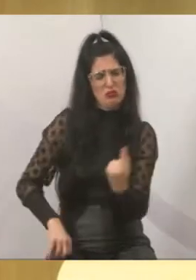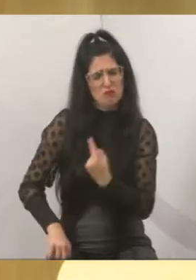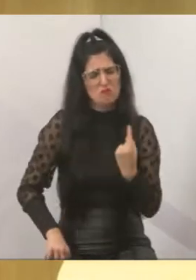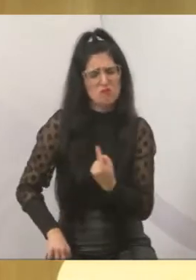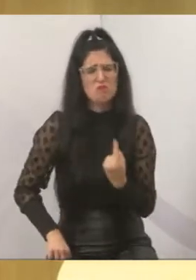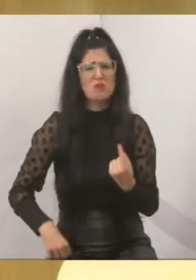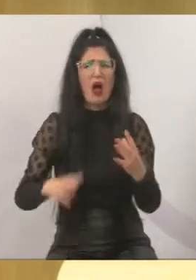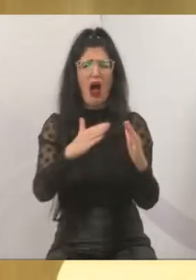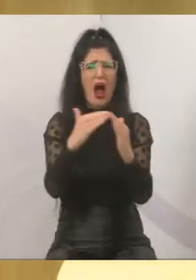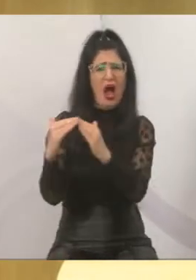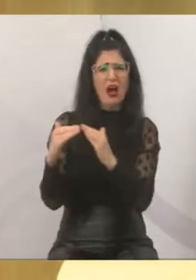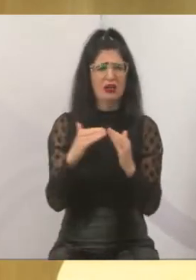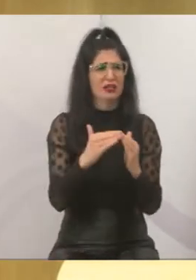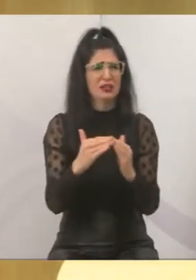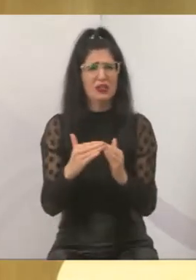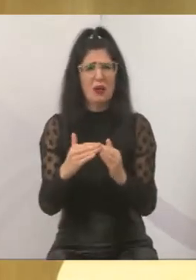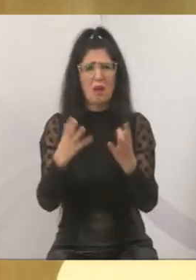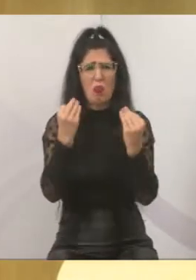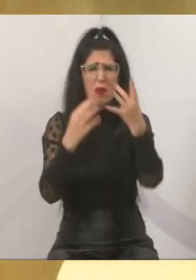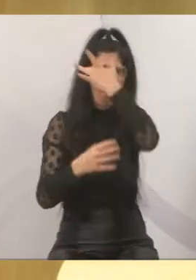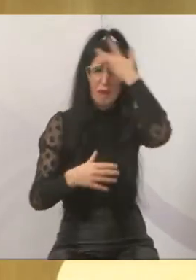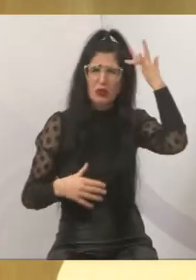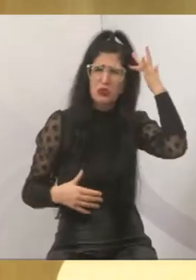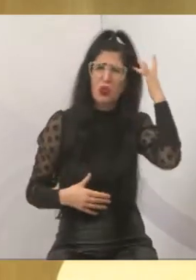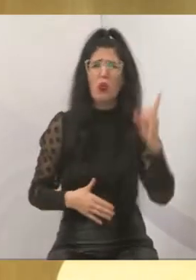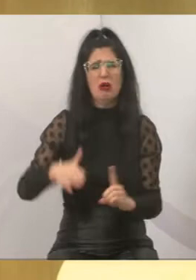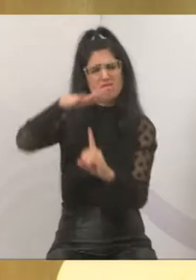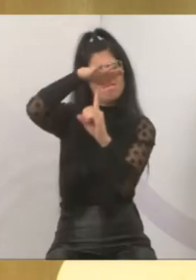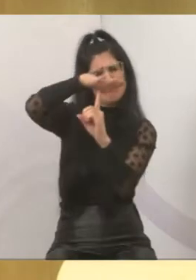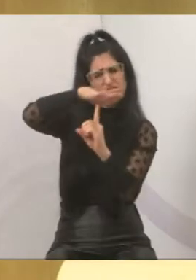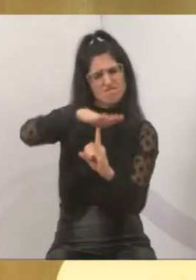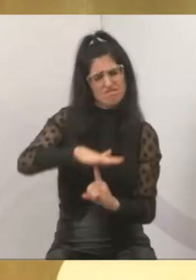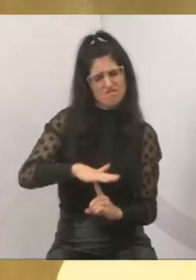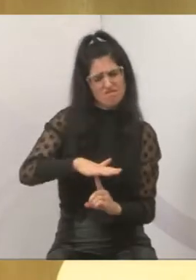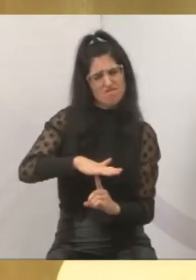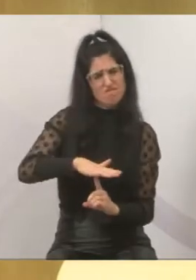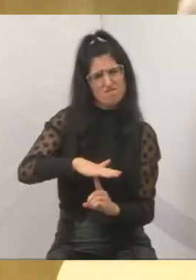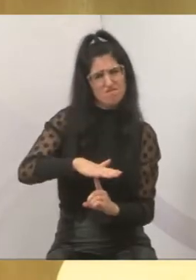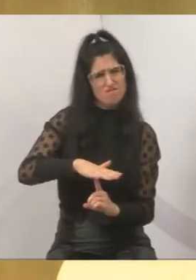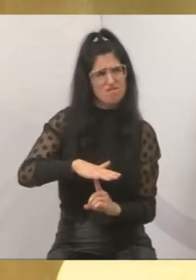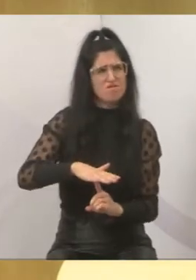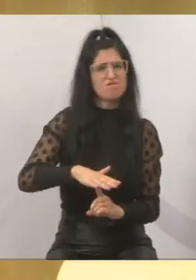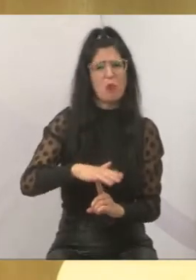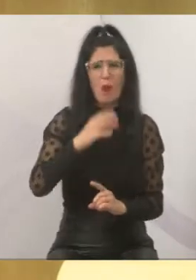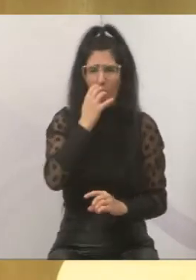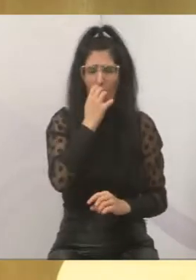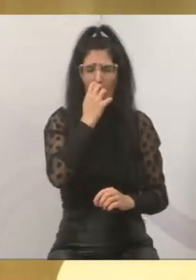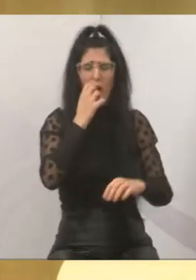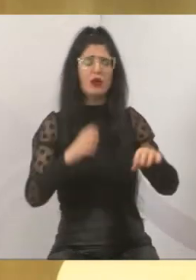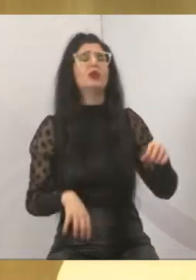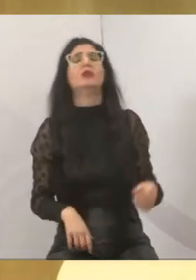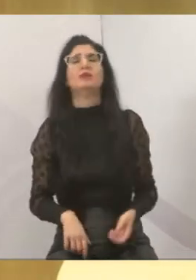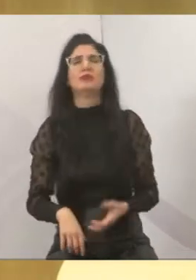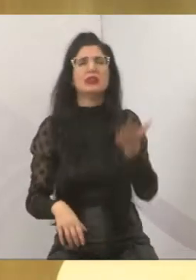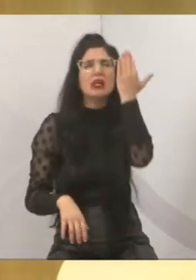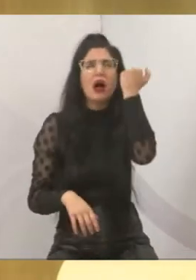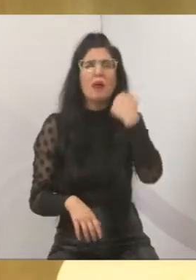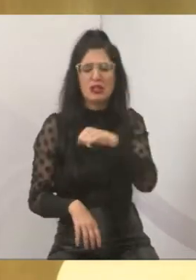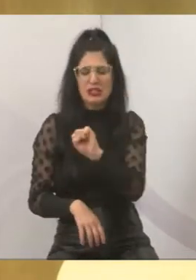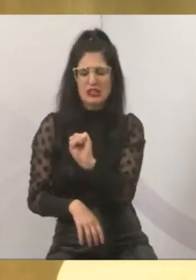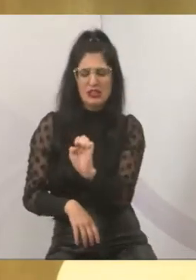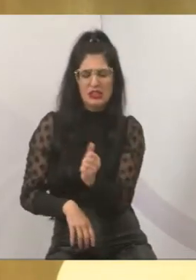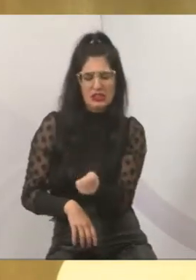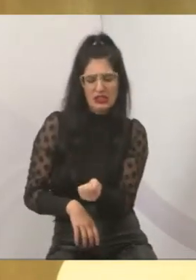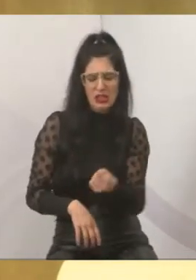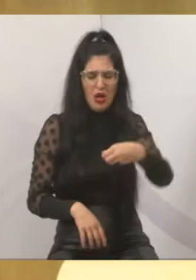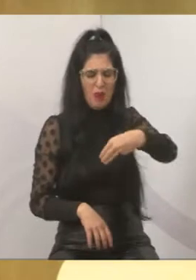número muito grande nas ocorrências atendidas principalmente pelo SAMU, em casos de suicídio ou de tentativa